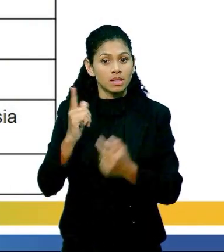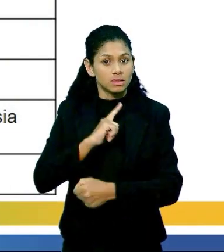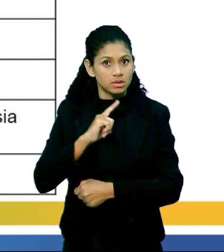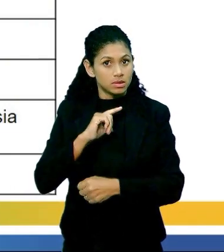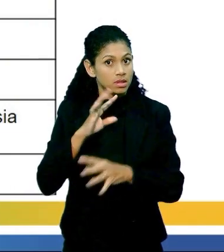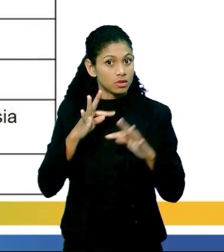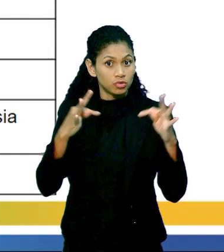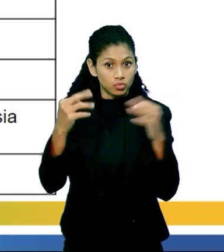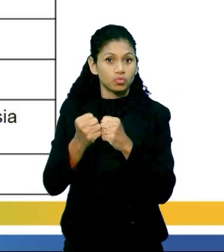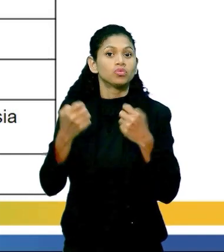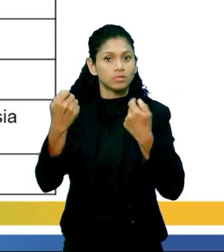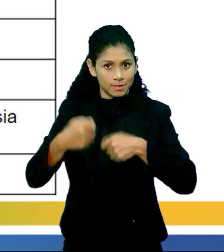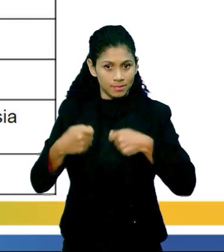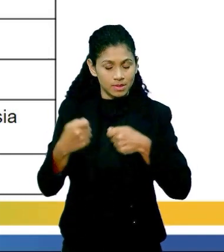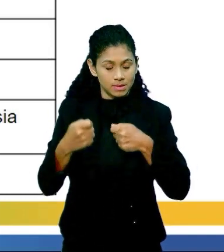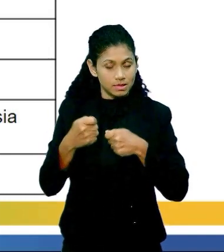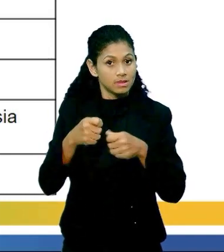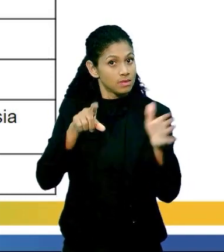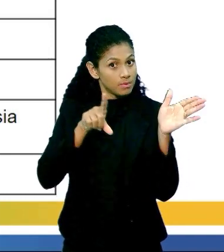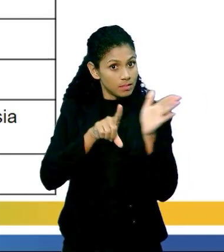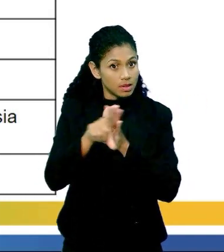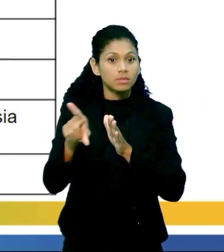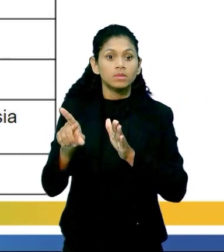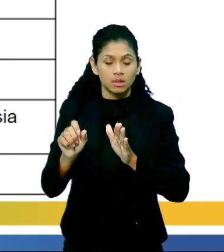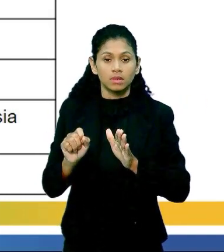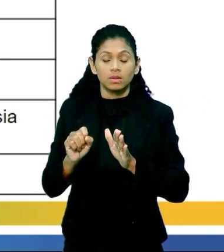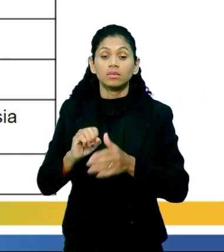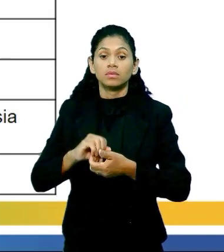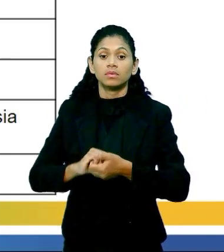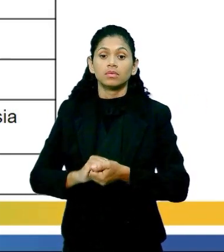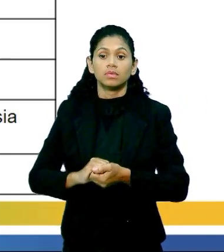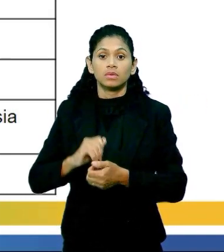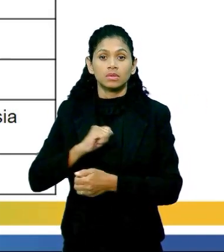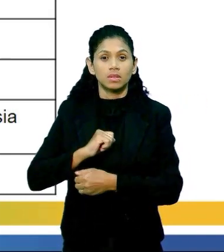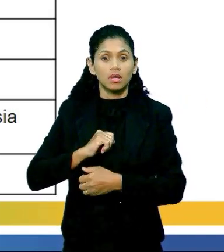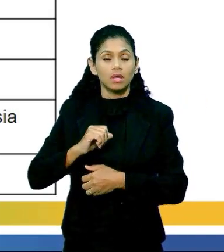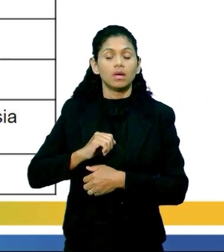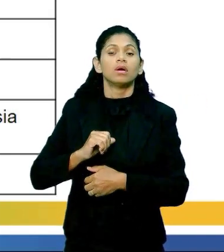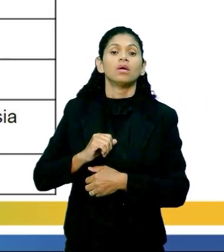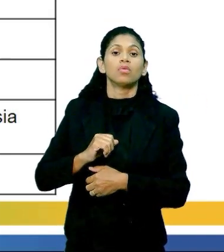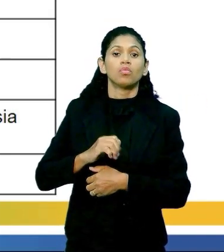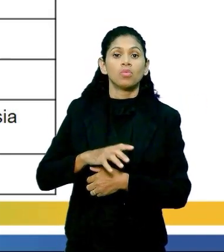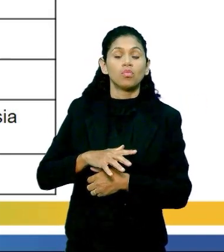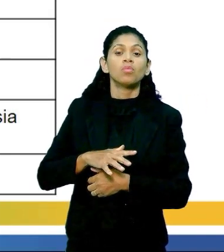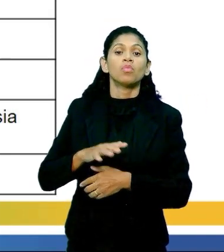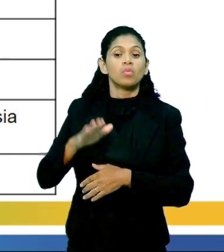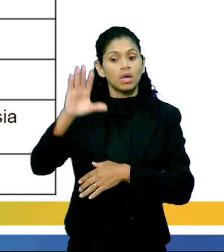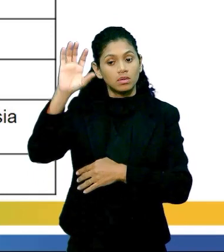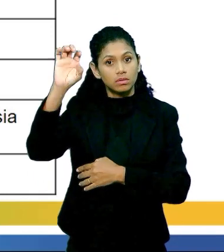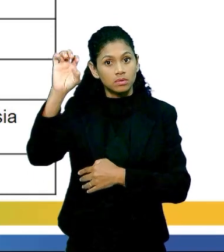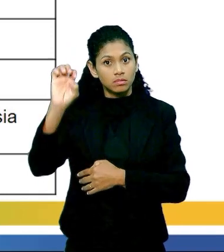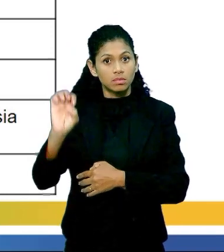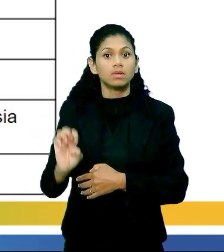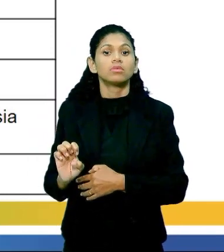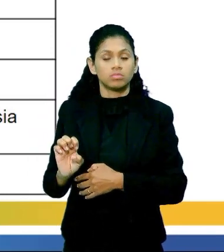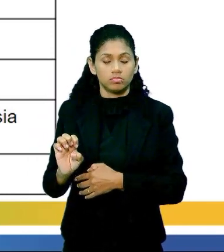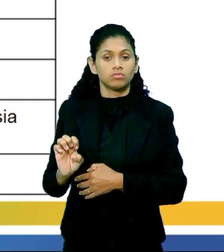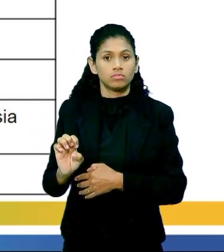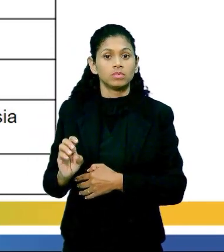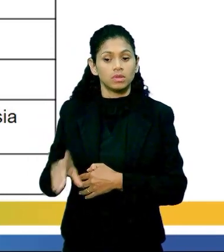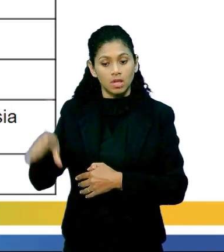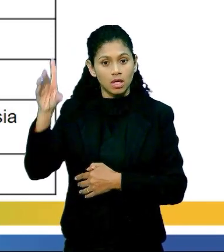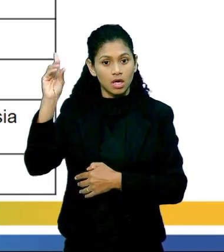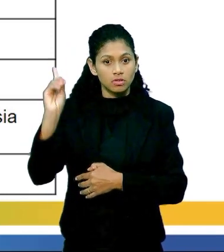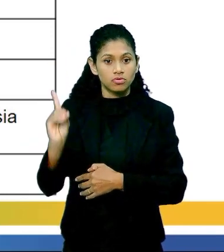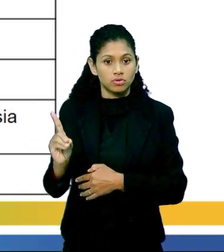aí, ó, oficial, ele tá numa coluna específica à direita de vocês, mas como o dado ele é igual para todas, né,